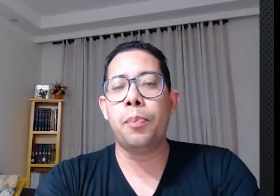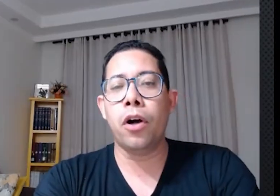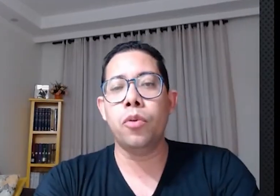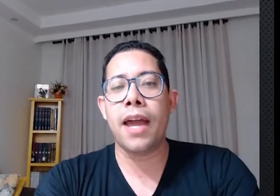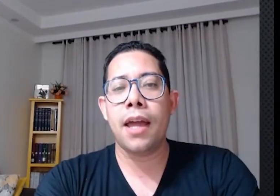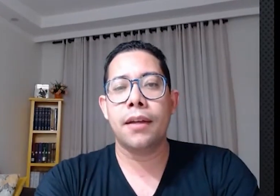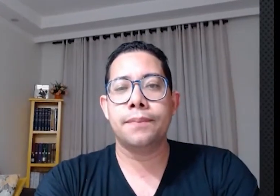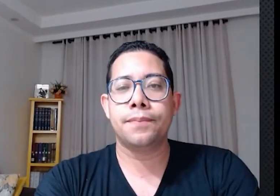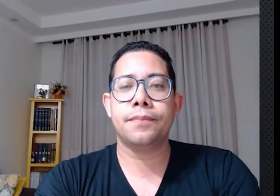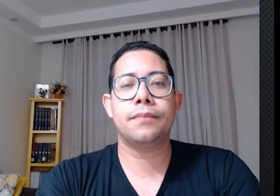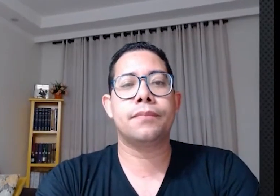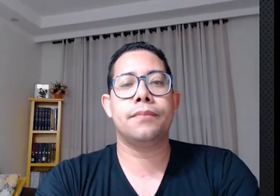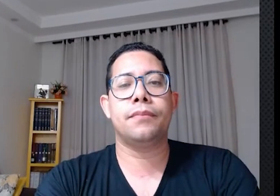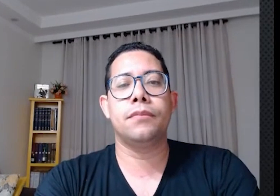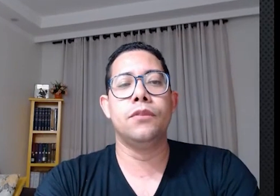Próximo ponto é